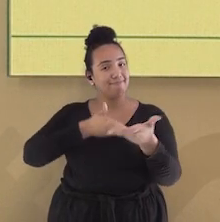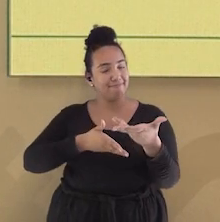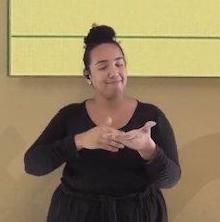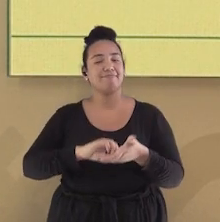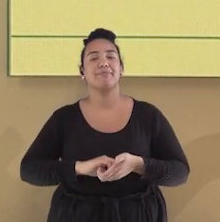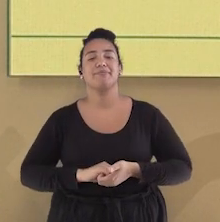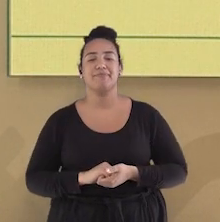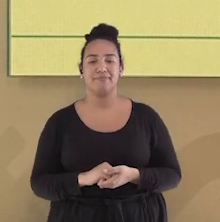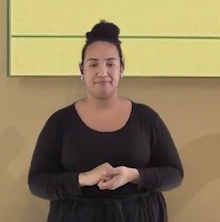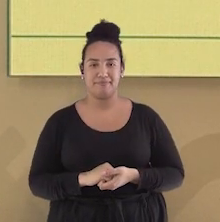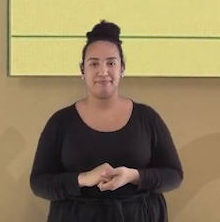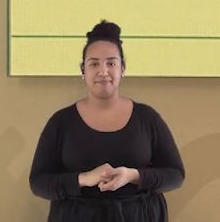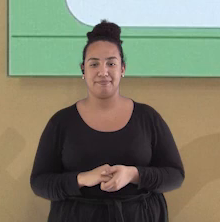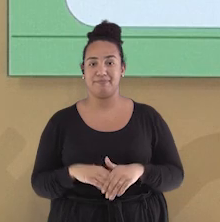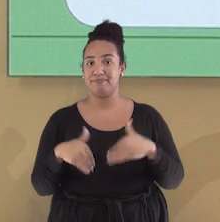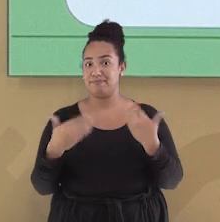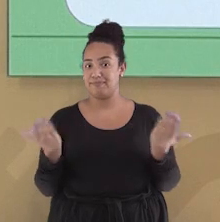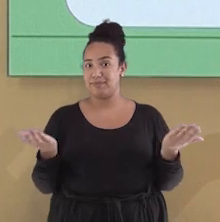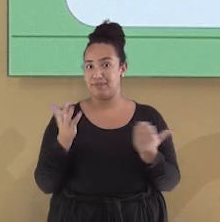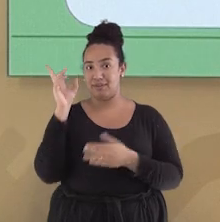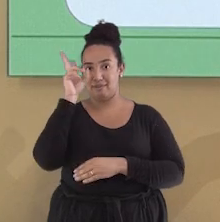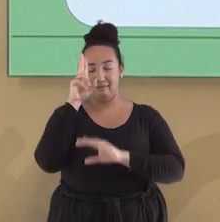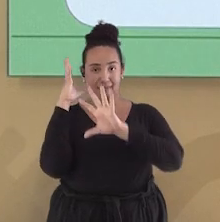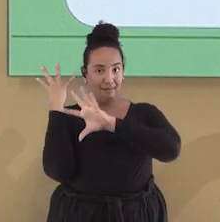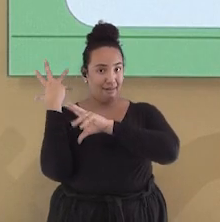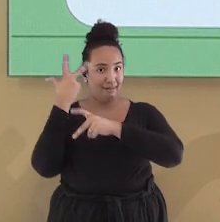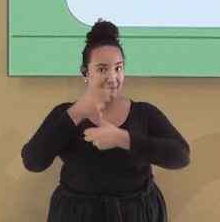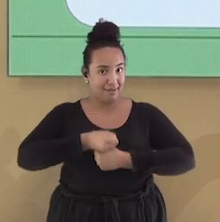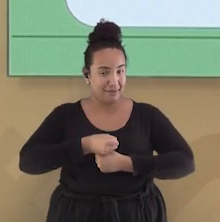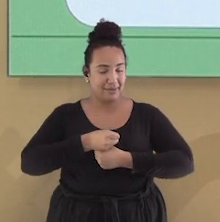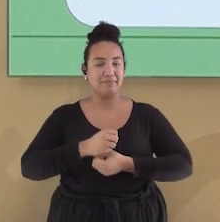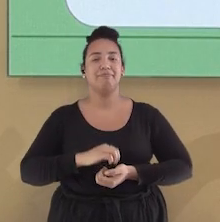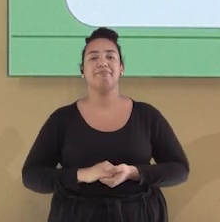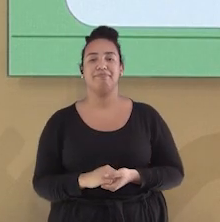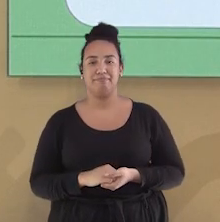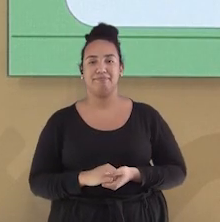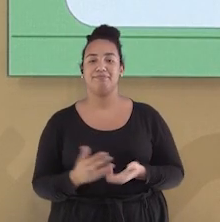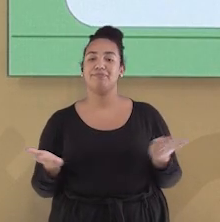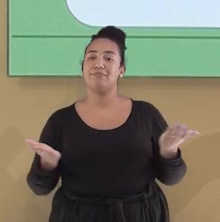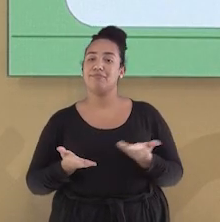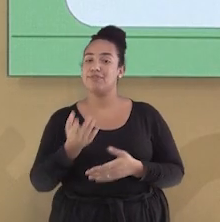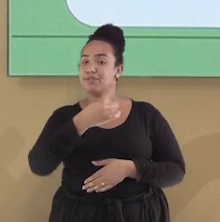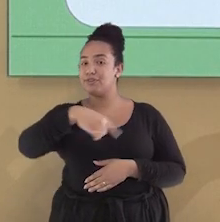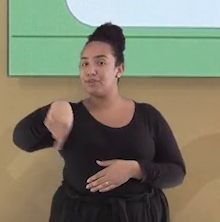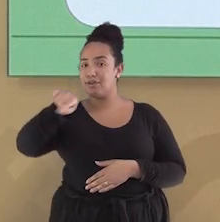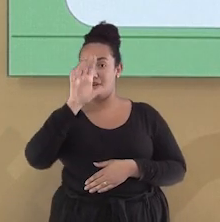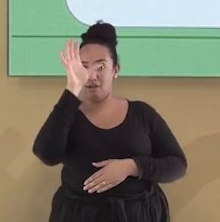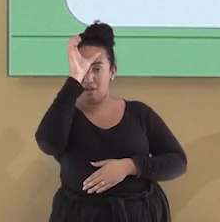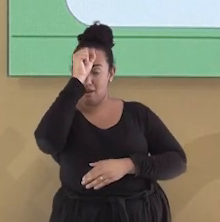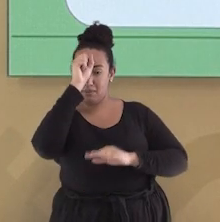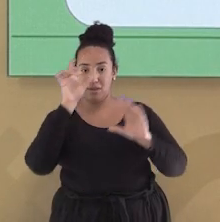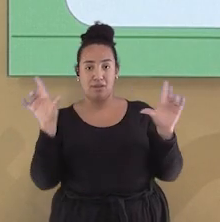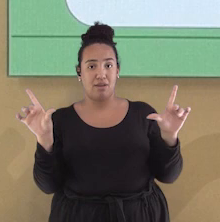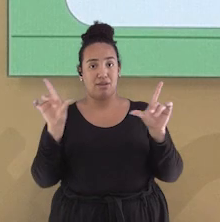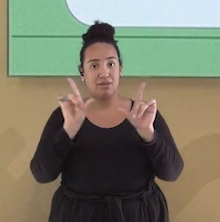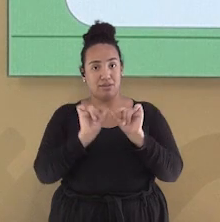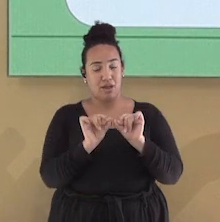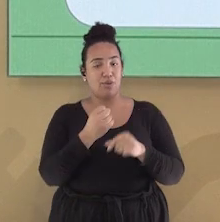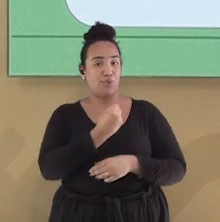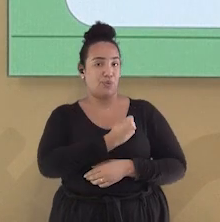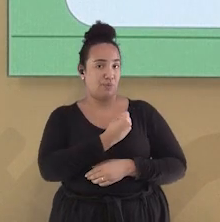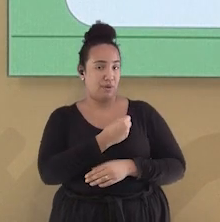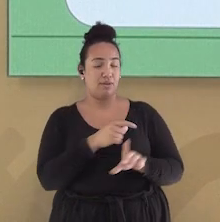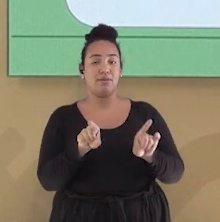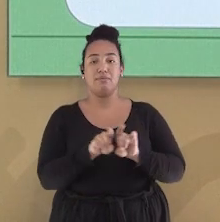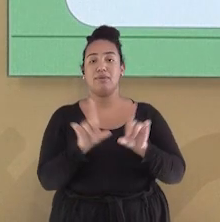conosco. Vamos relembrar o que aprendemos hoje? Nós vimos sobre a escala gráfica e